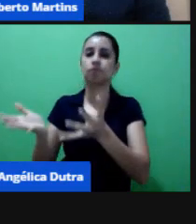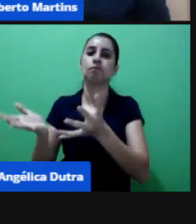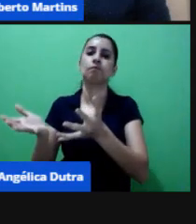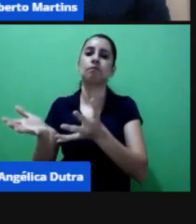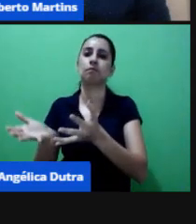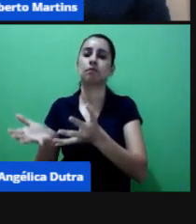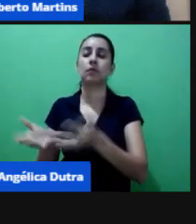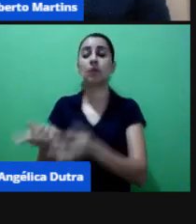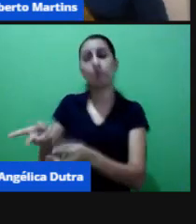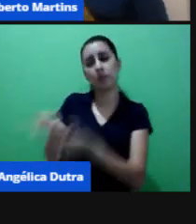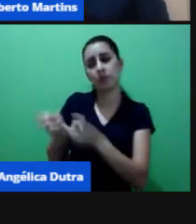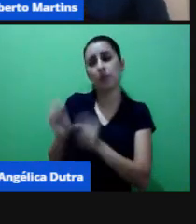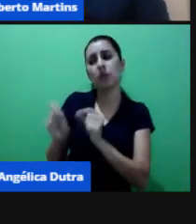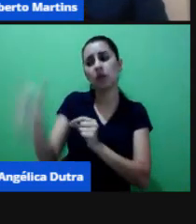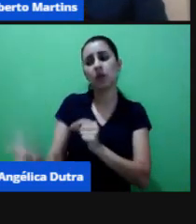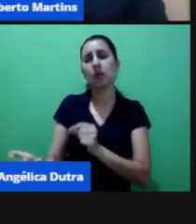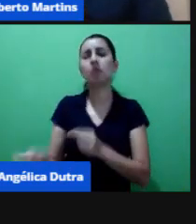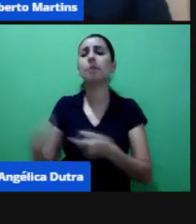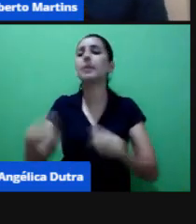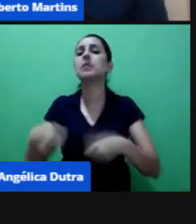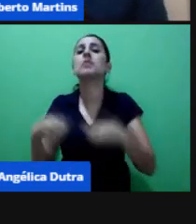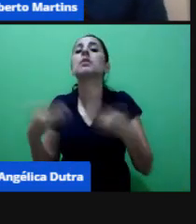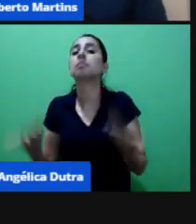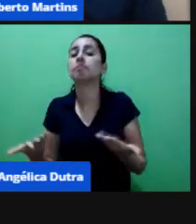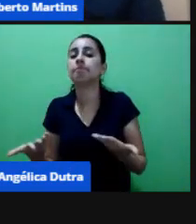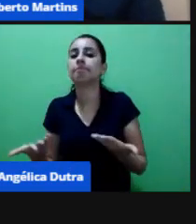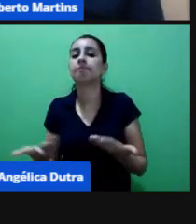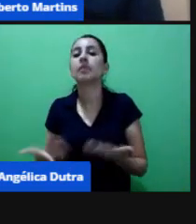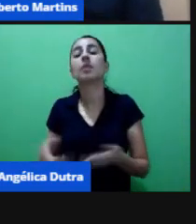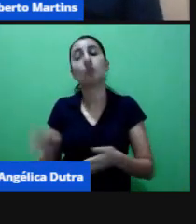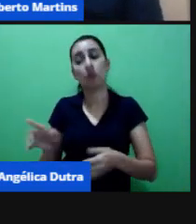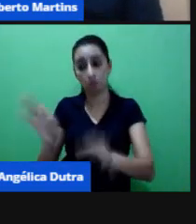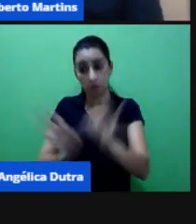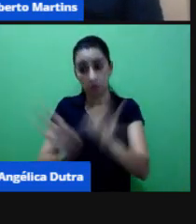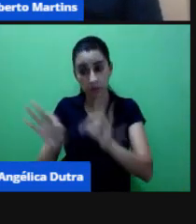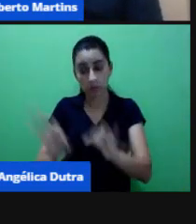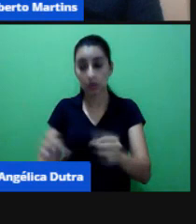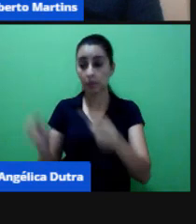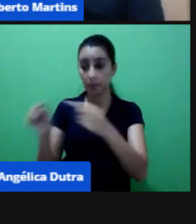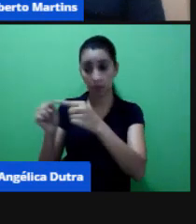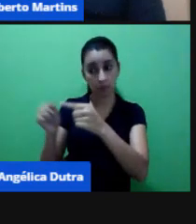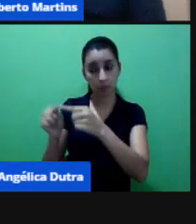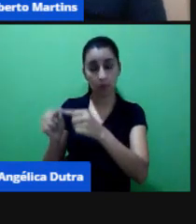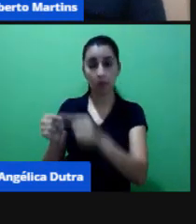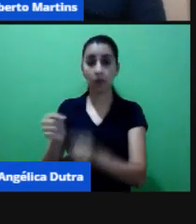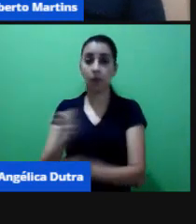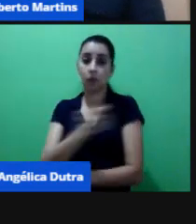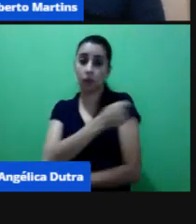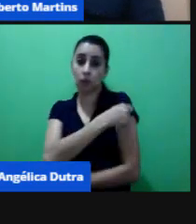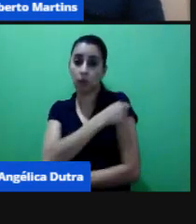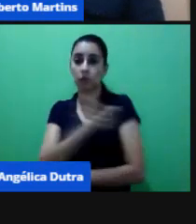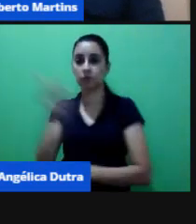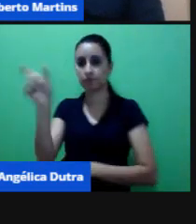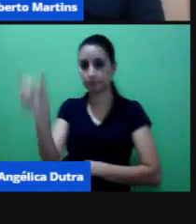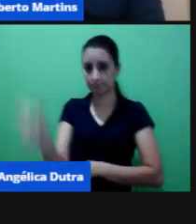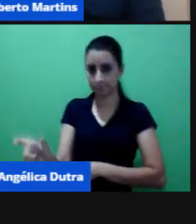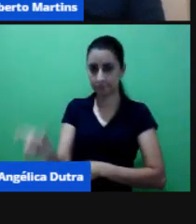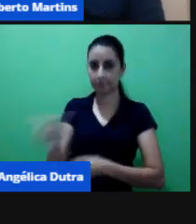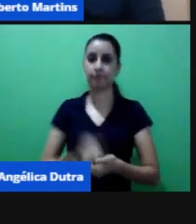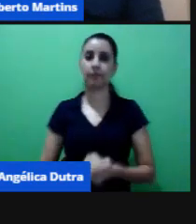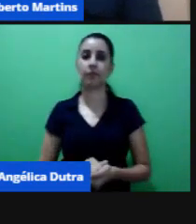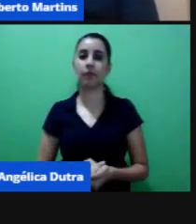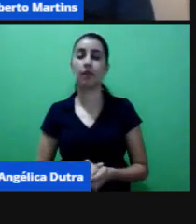necessidade peculiar e a realidade dessa turma. dentro dessa elaboração